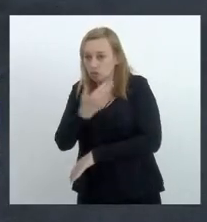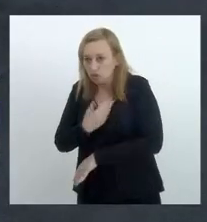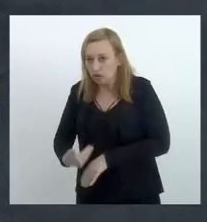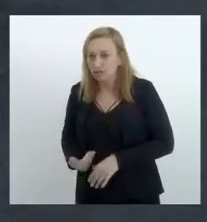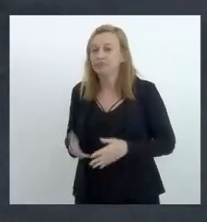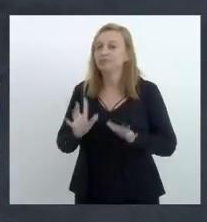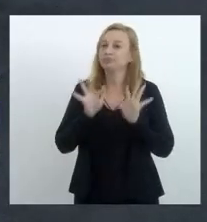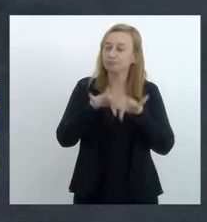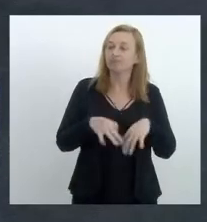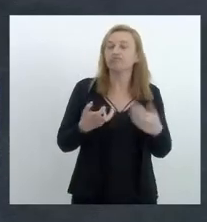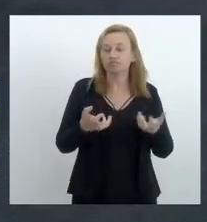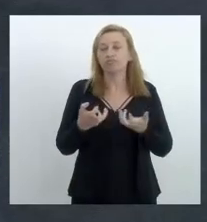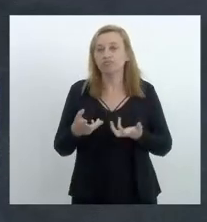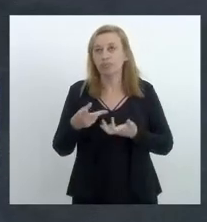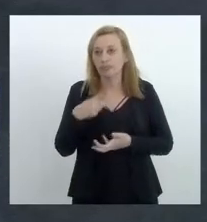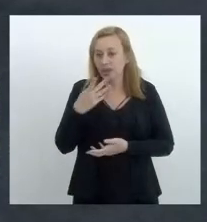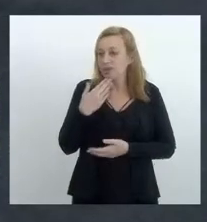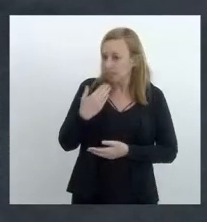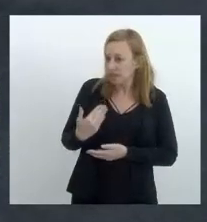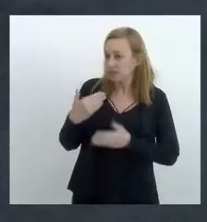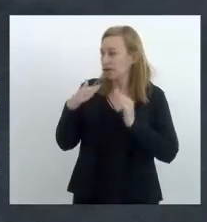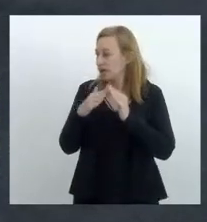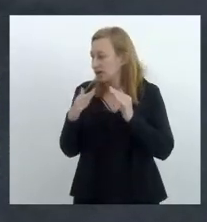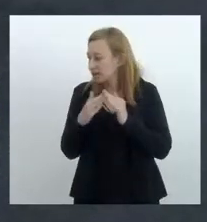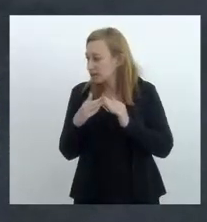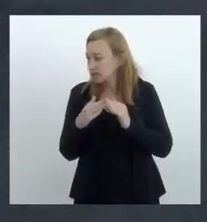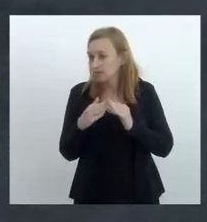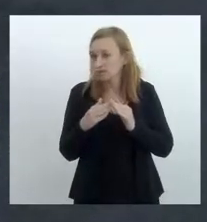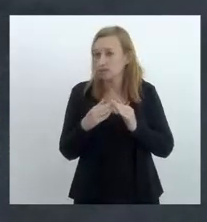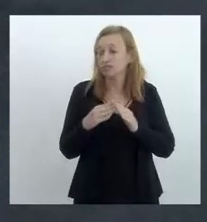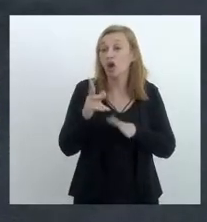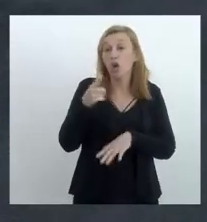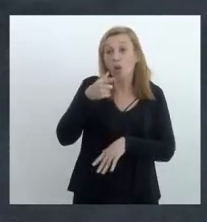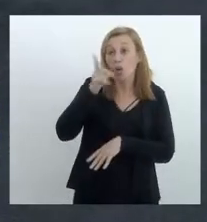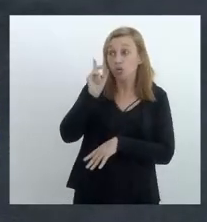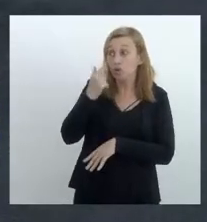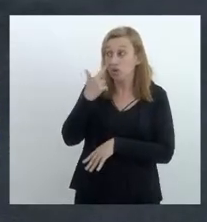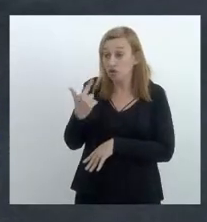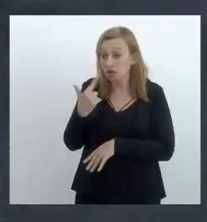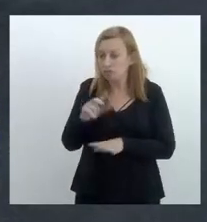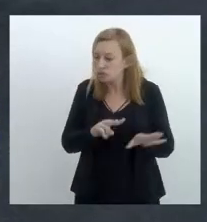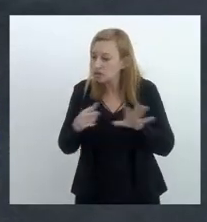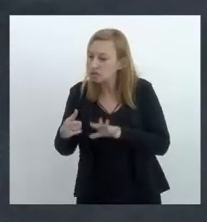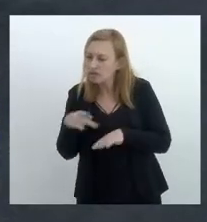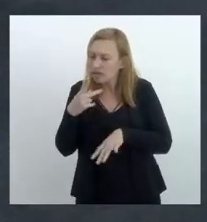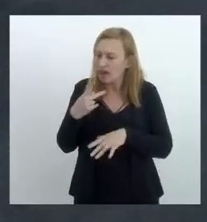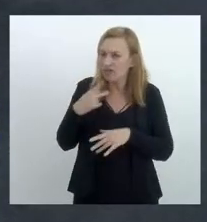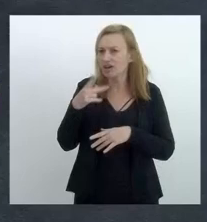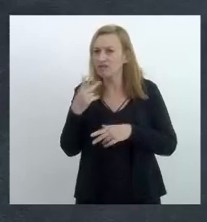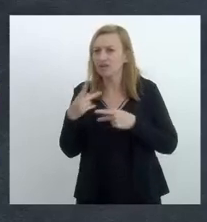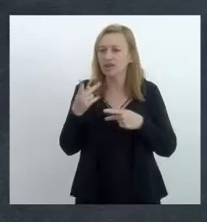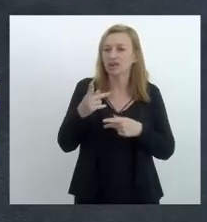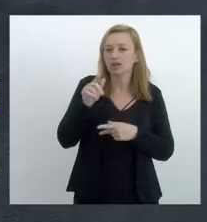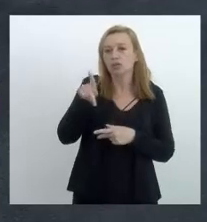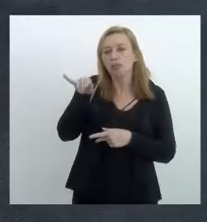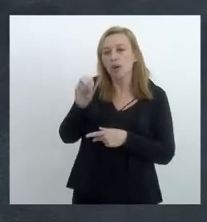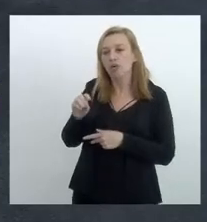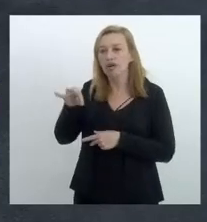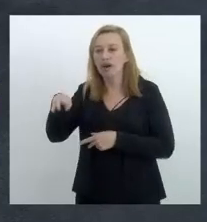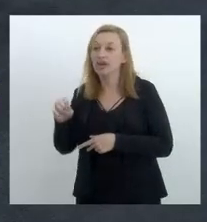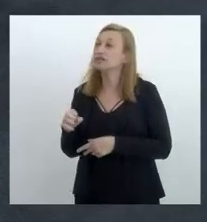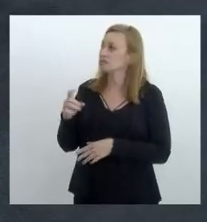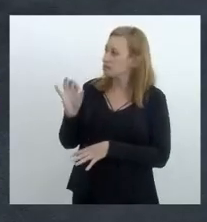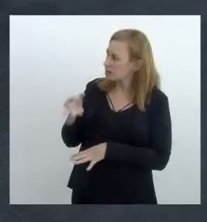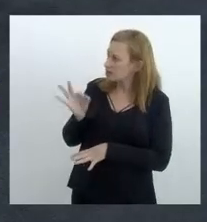E no final, eu queria fazer aqui um pedido aqui à casa, que eu tenho visto ontem e na semana muitas falas duras ao ministro Paulo Guedes, com toda a